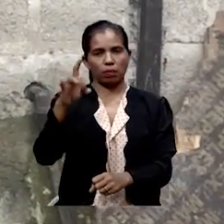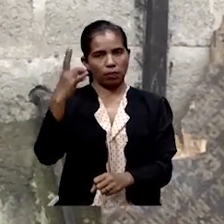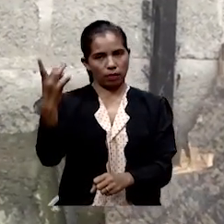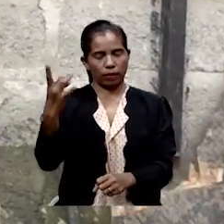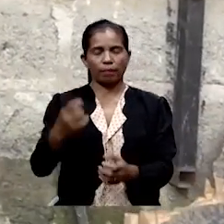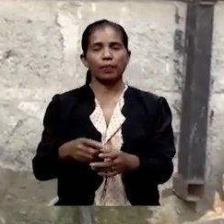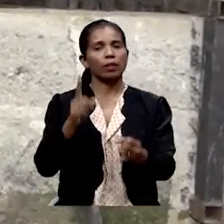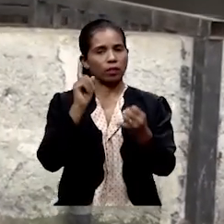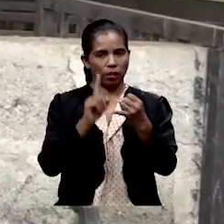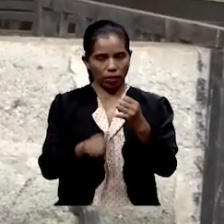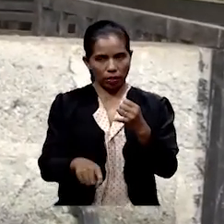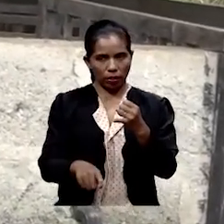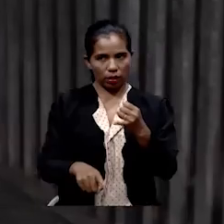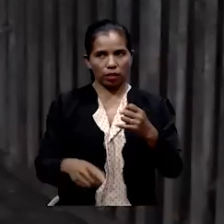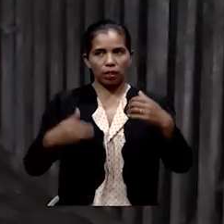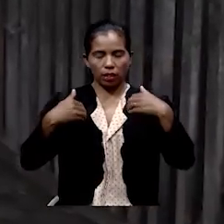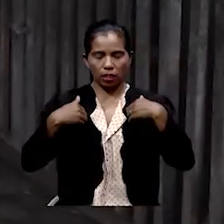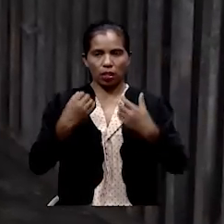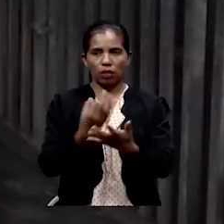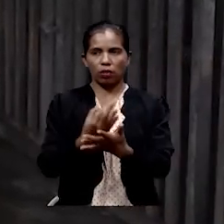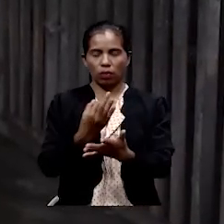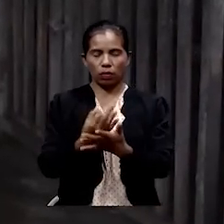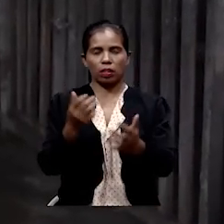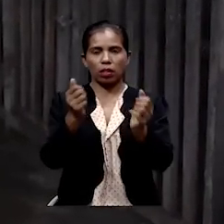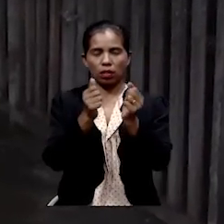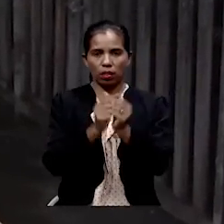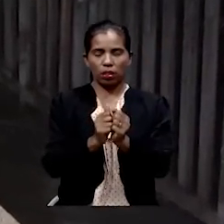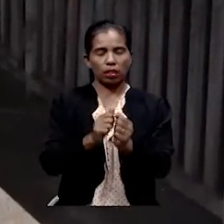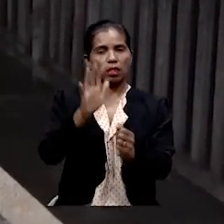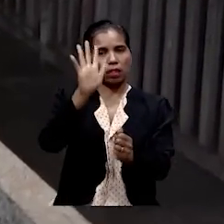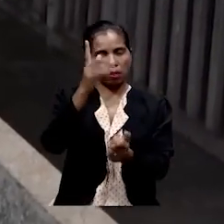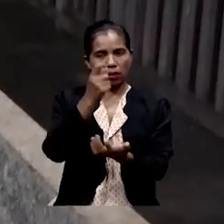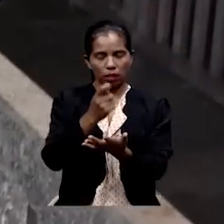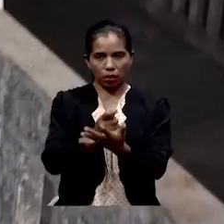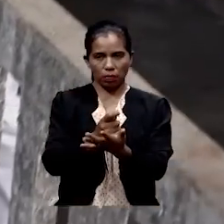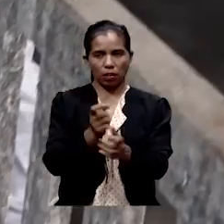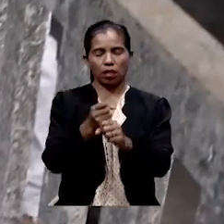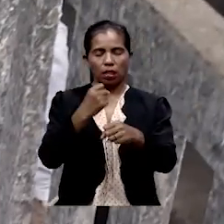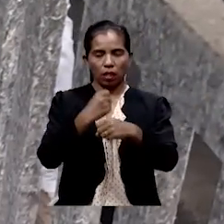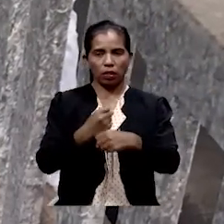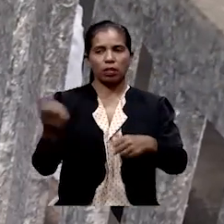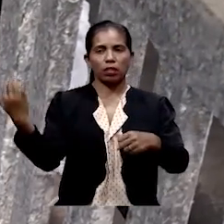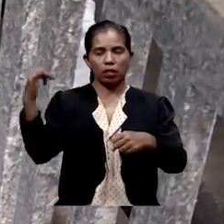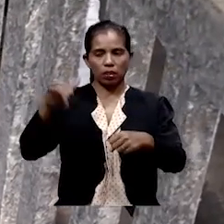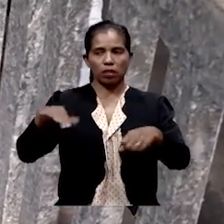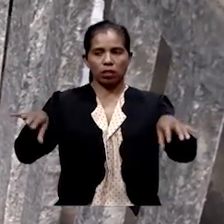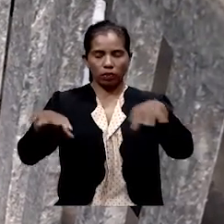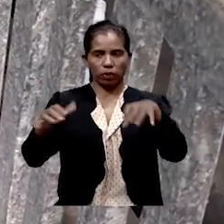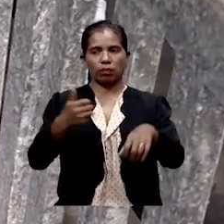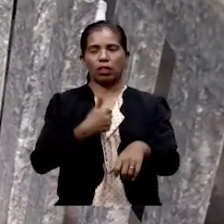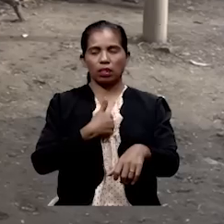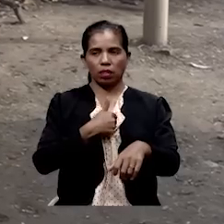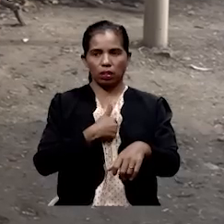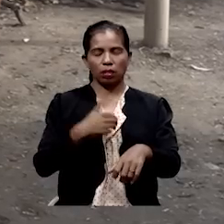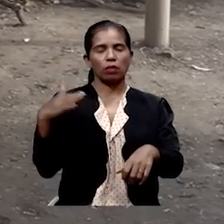No ikusmai, nia ia fundu dolar americano rihun lima, o de kria rasik nia servisu banyaan rasik no